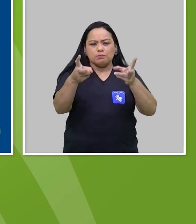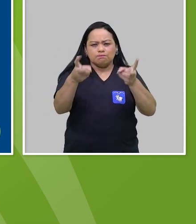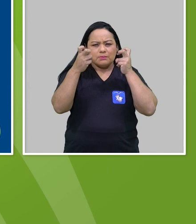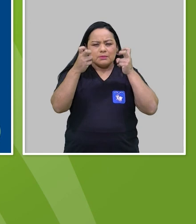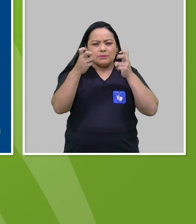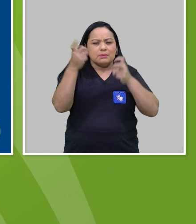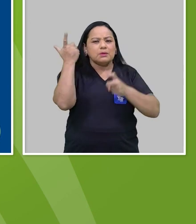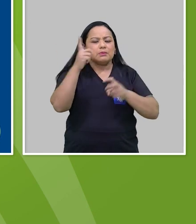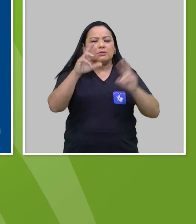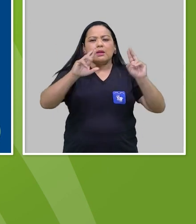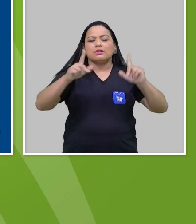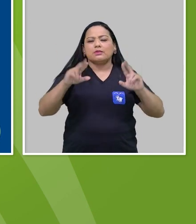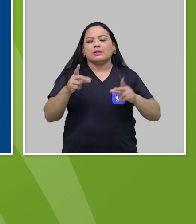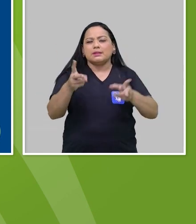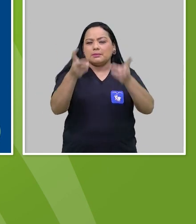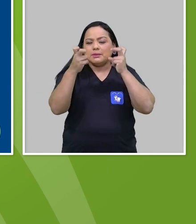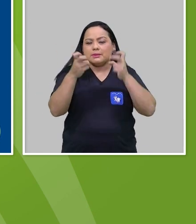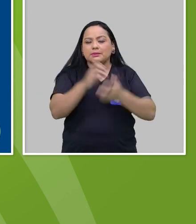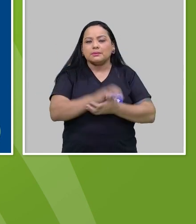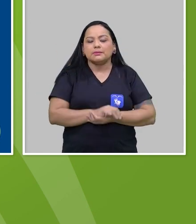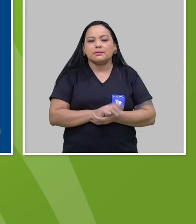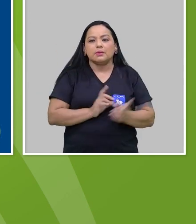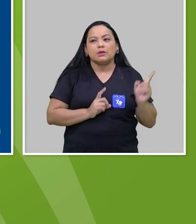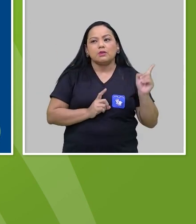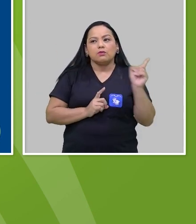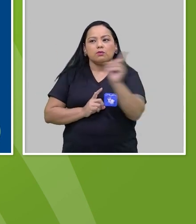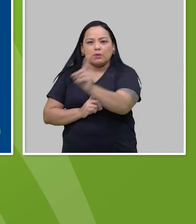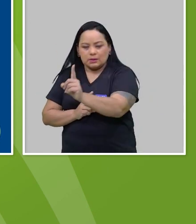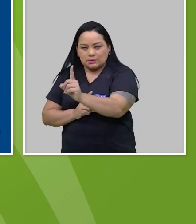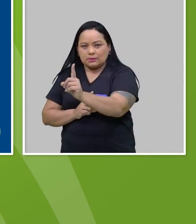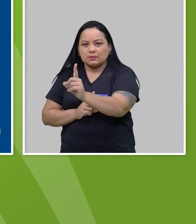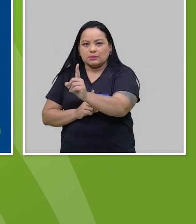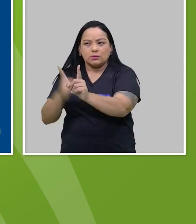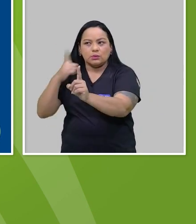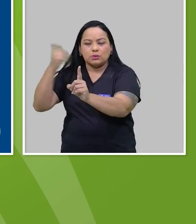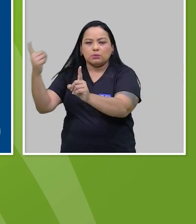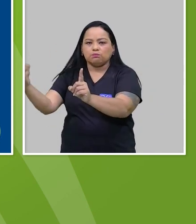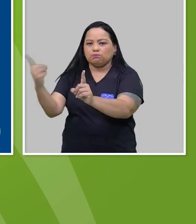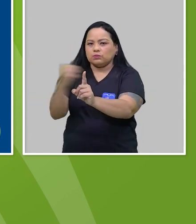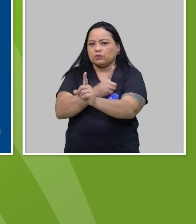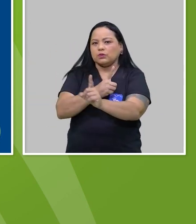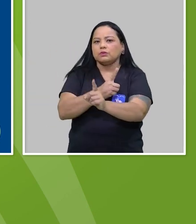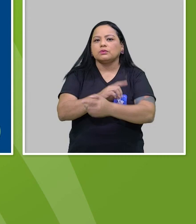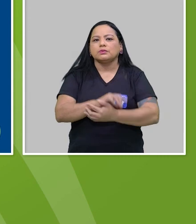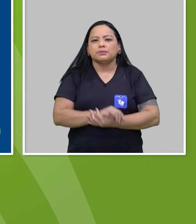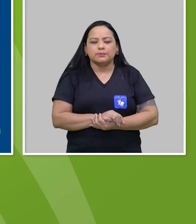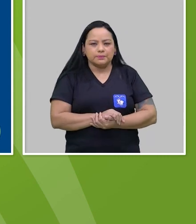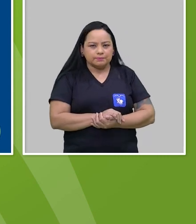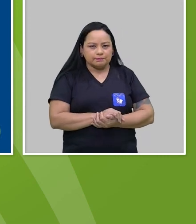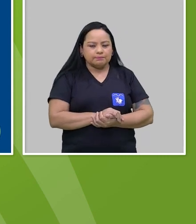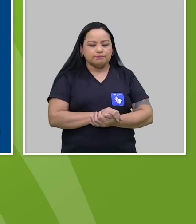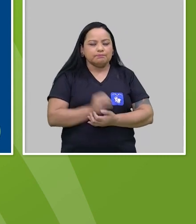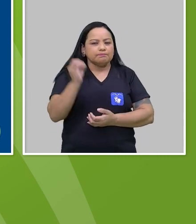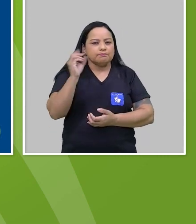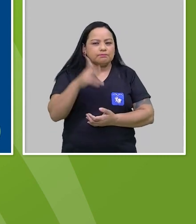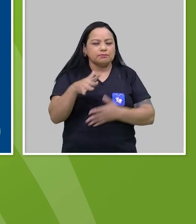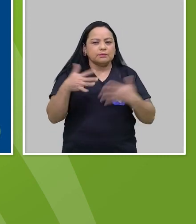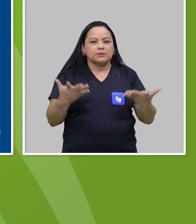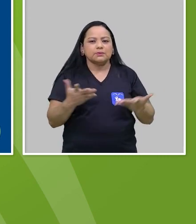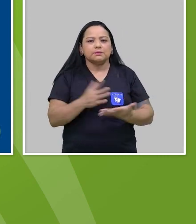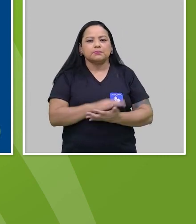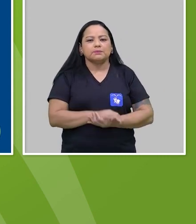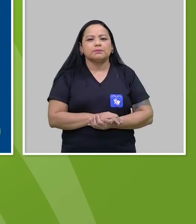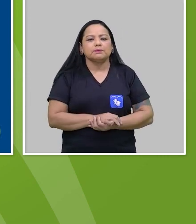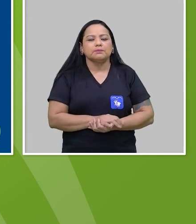a diferença entre o som que vai e o som que volta, ok? Gente,